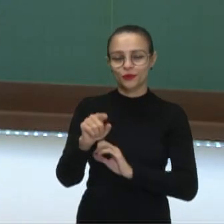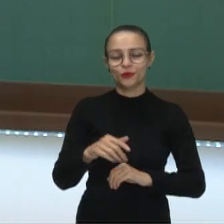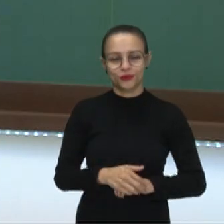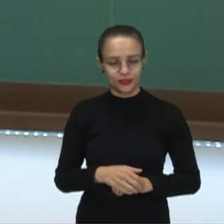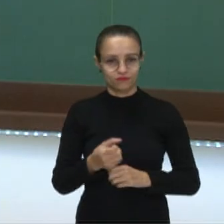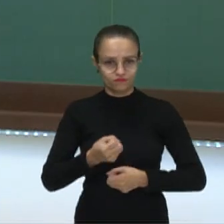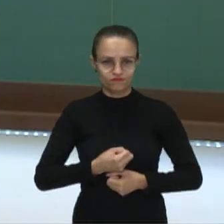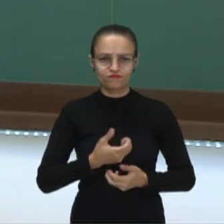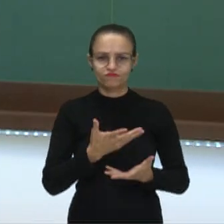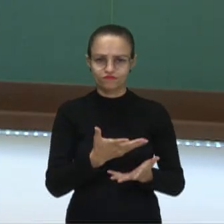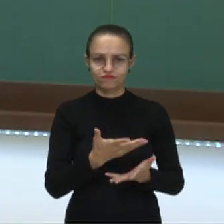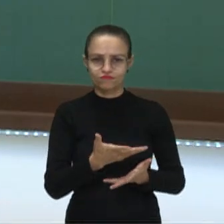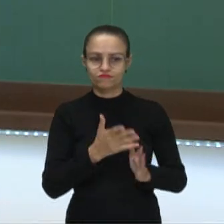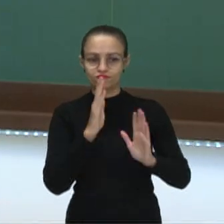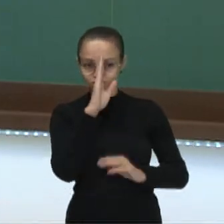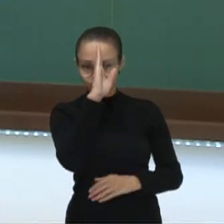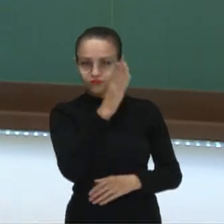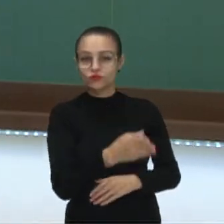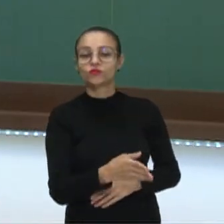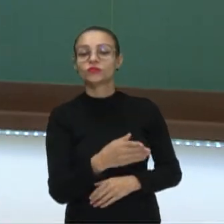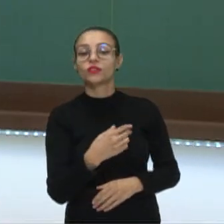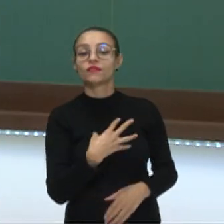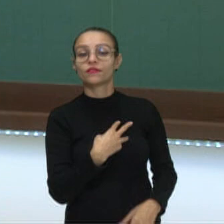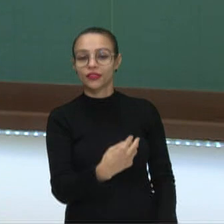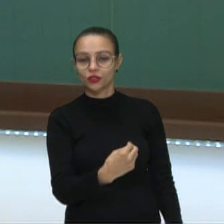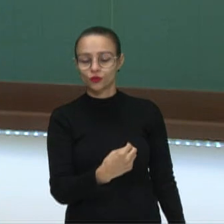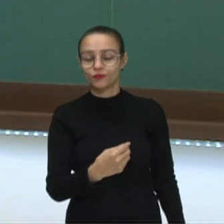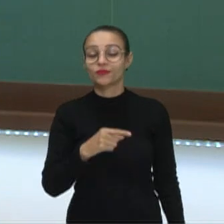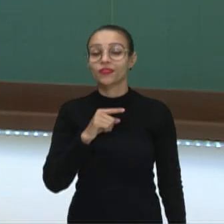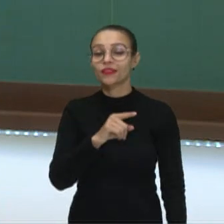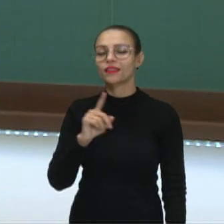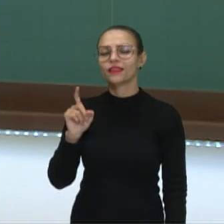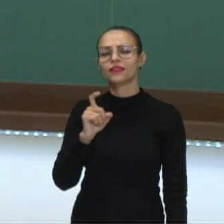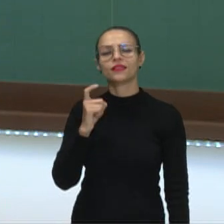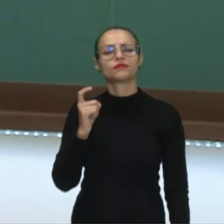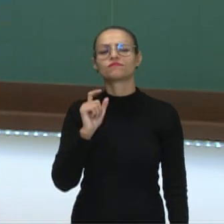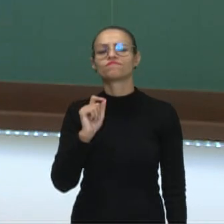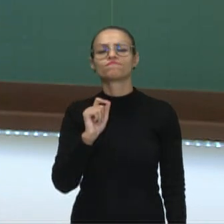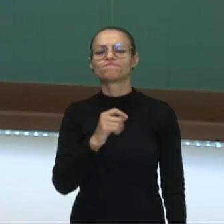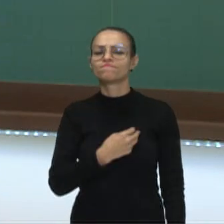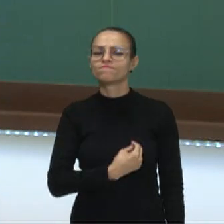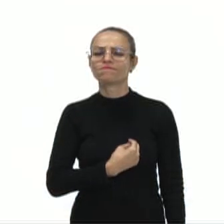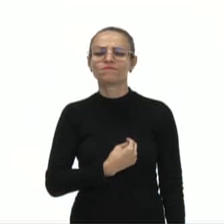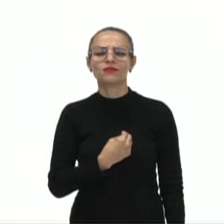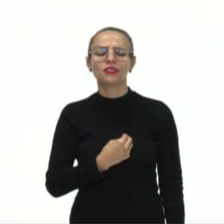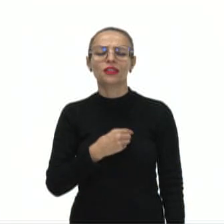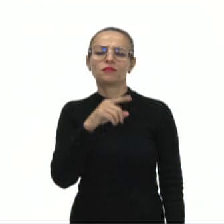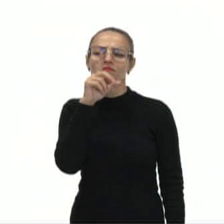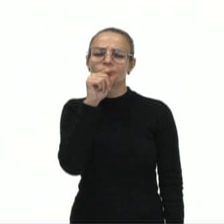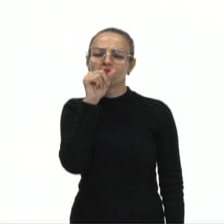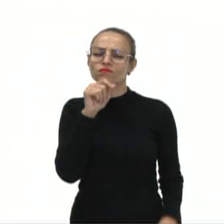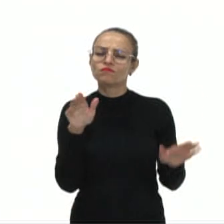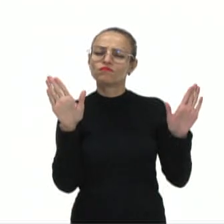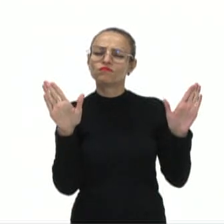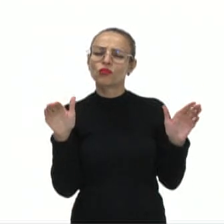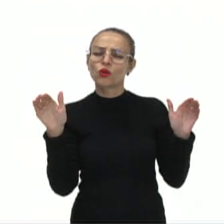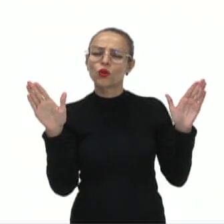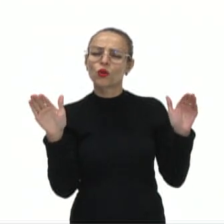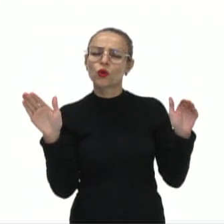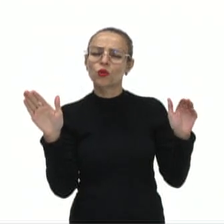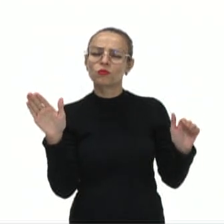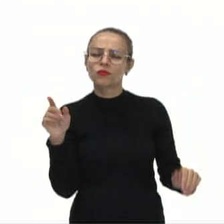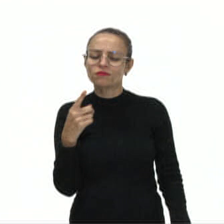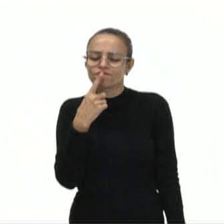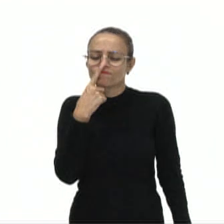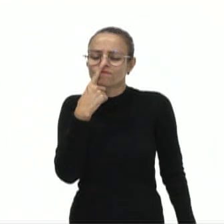lírico dirige-se ao filho. Ó como o eu lírico diz. Eras na vida a pomba predileta, que sobre